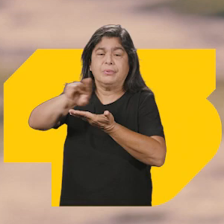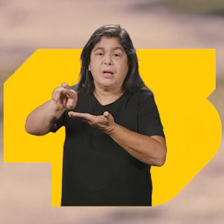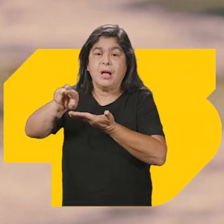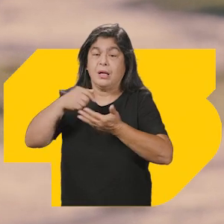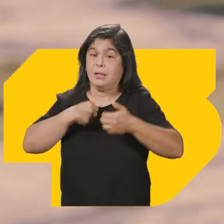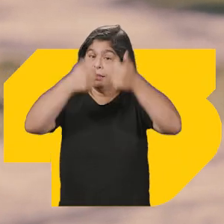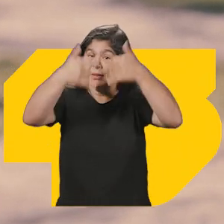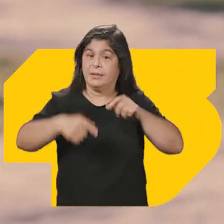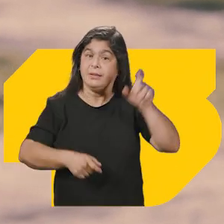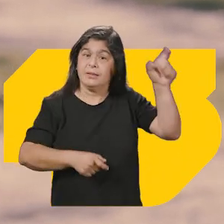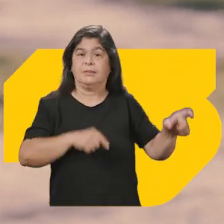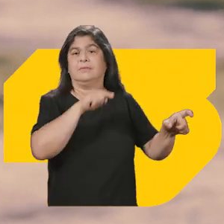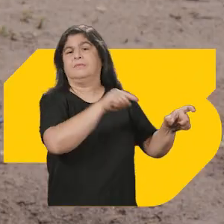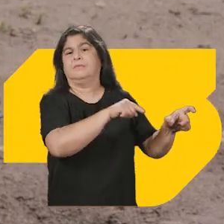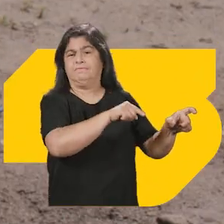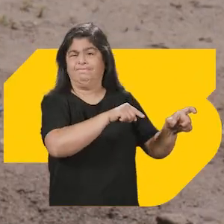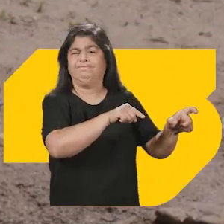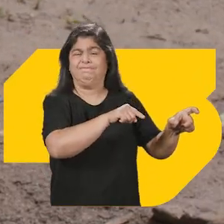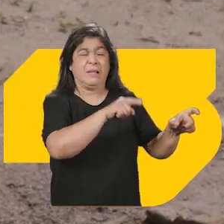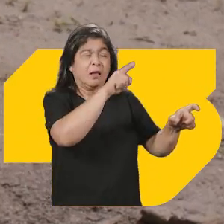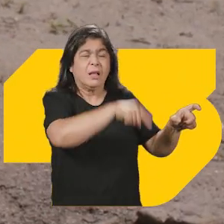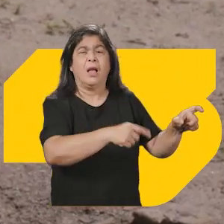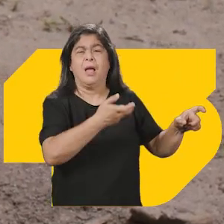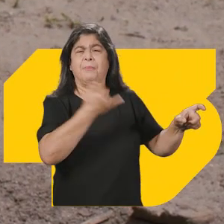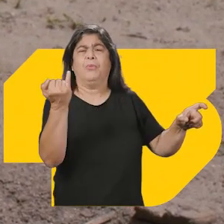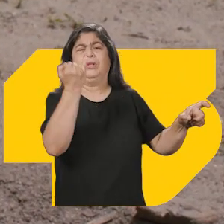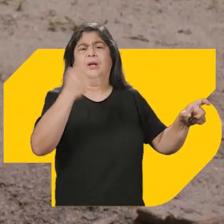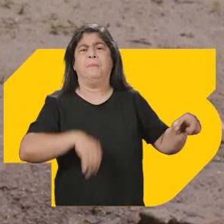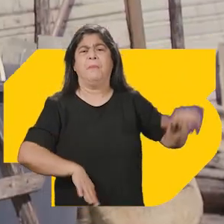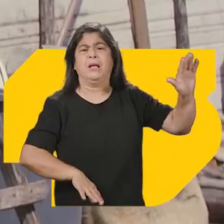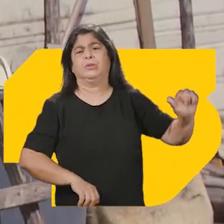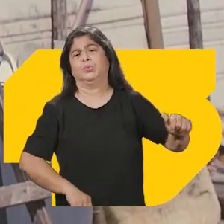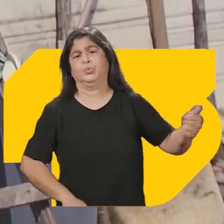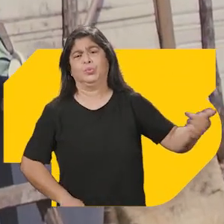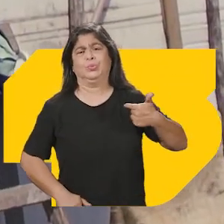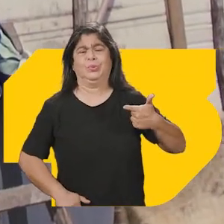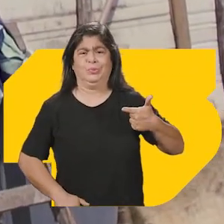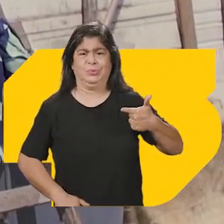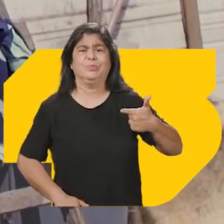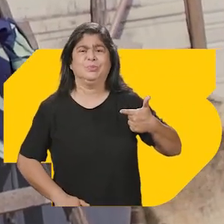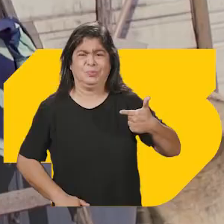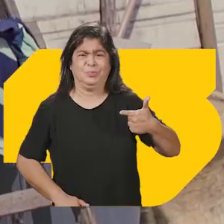falar de Rafael, porque essa realidade é a que importa.